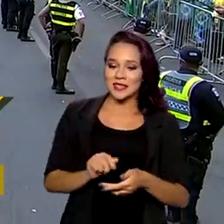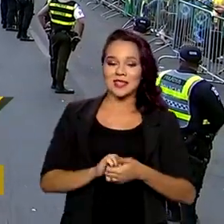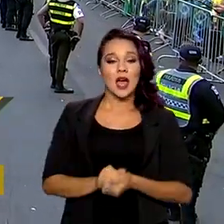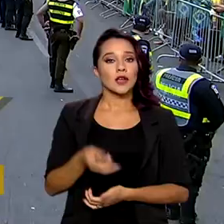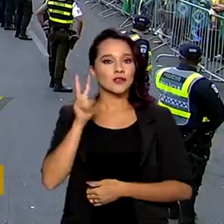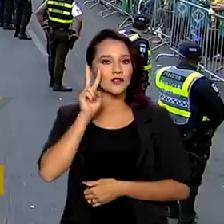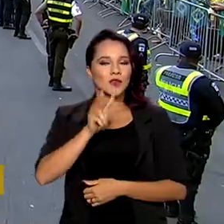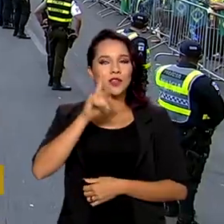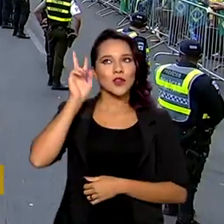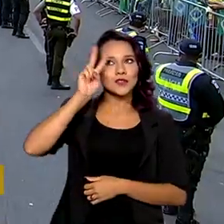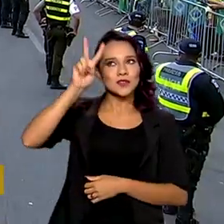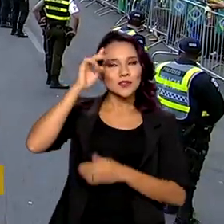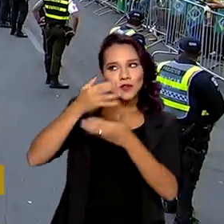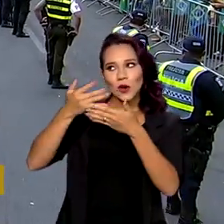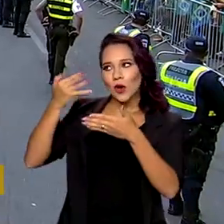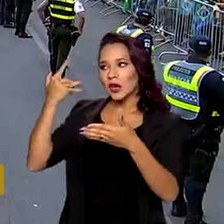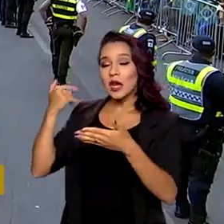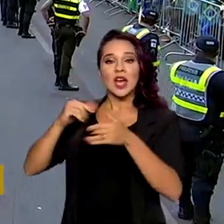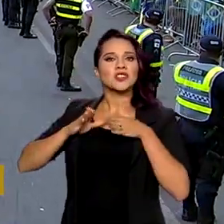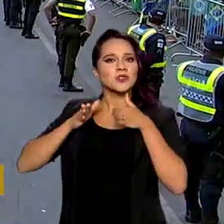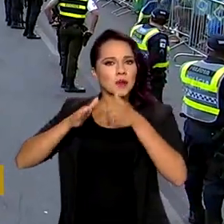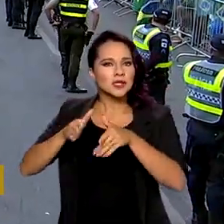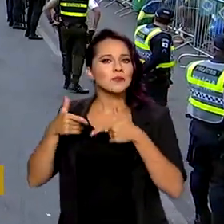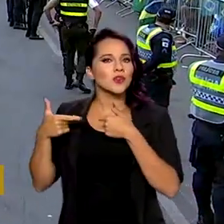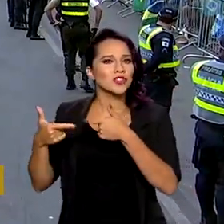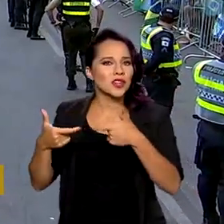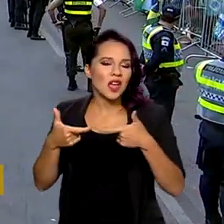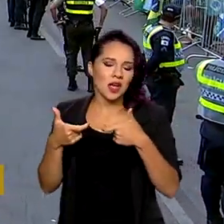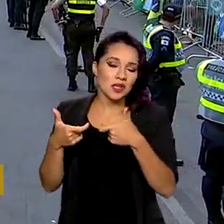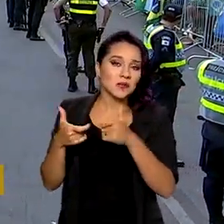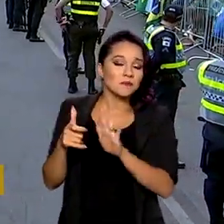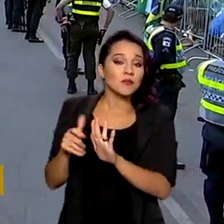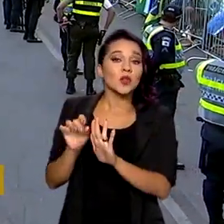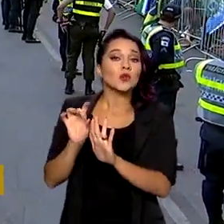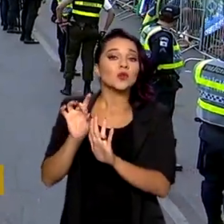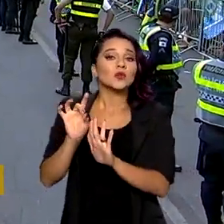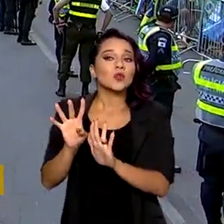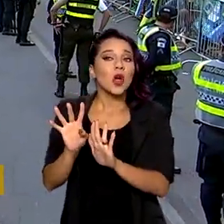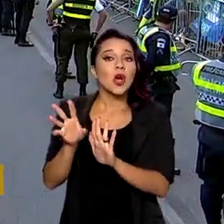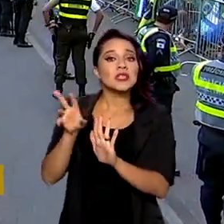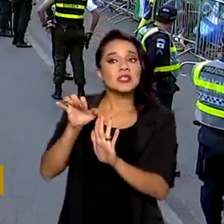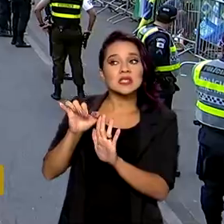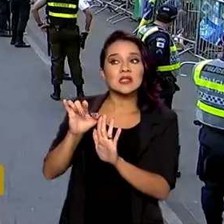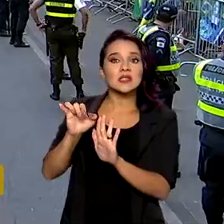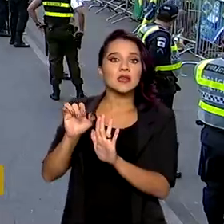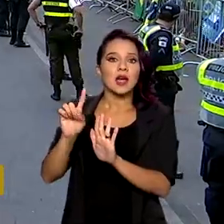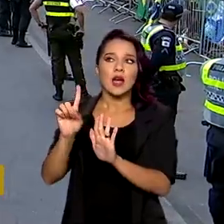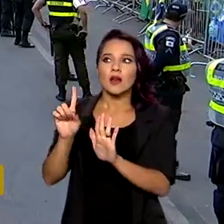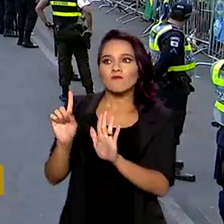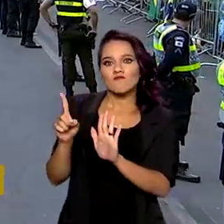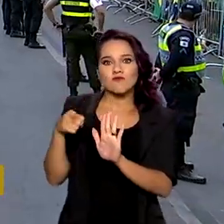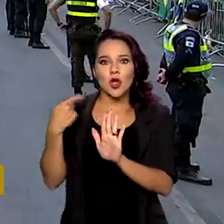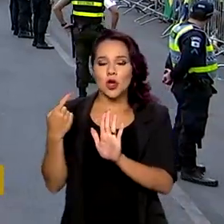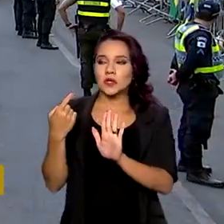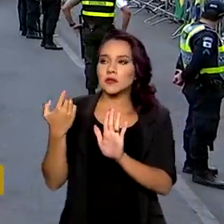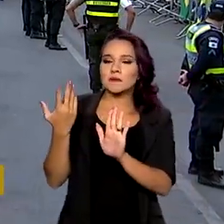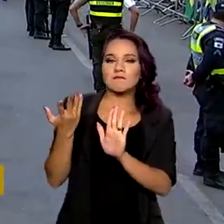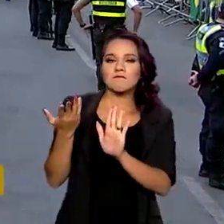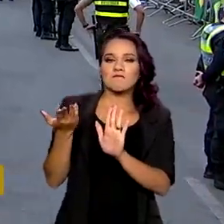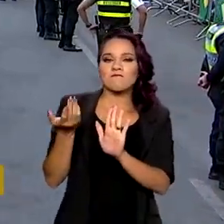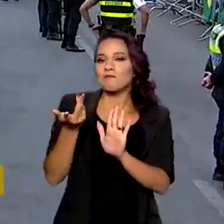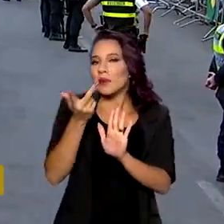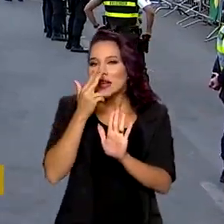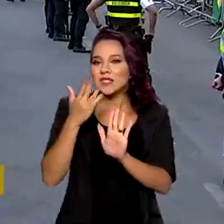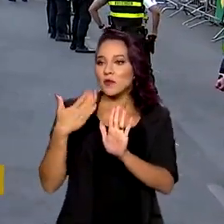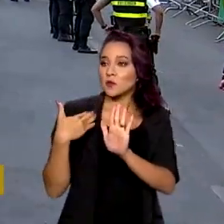durante a nossa história que a gente participou de guerras somente quando nós fomos, né, de certa